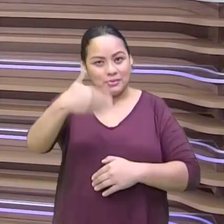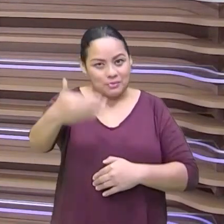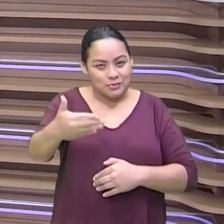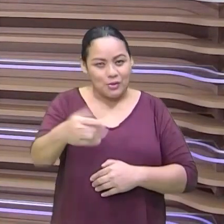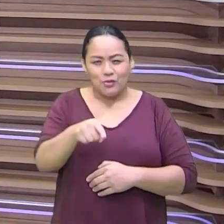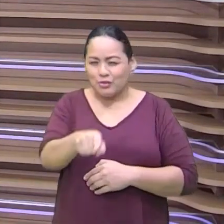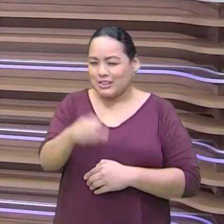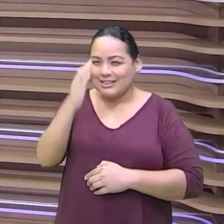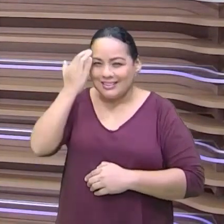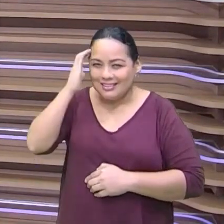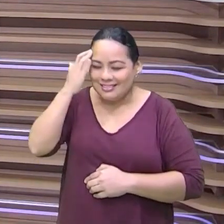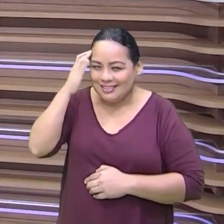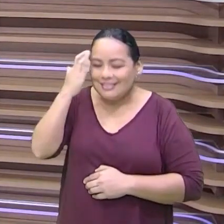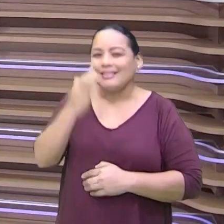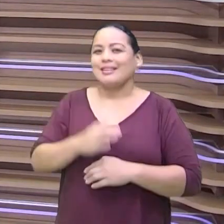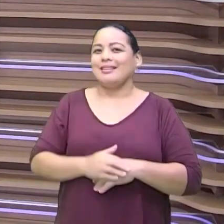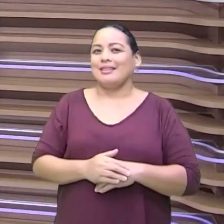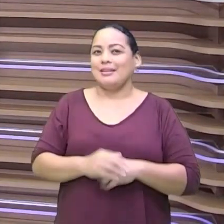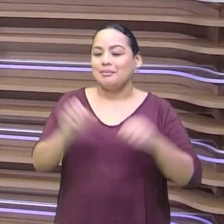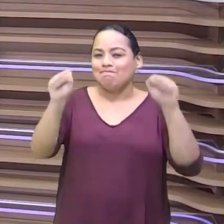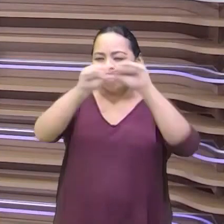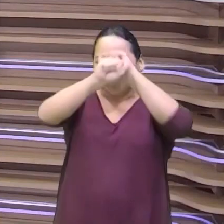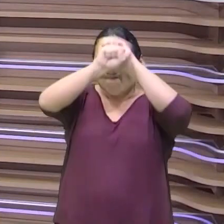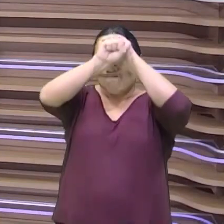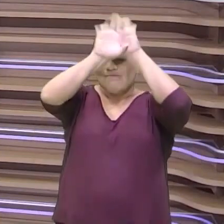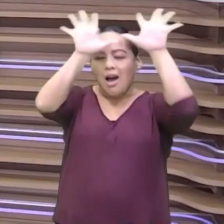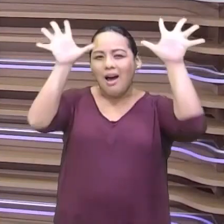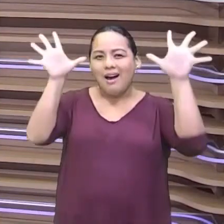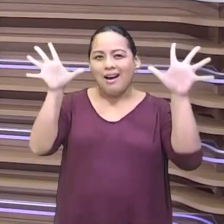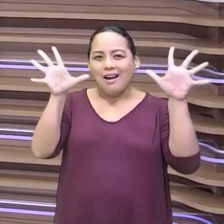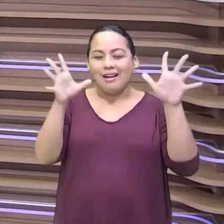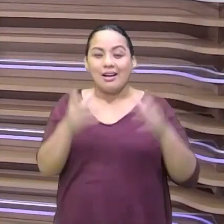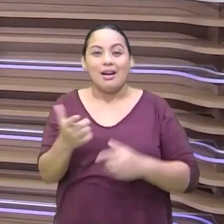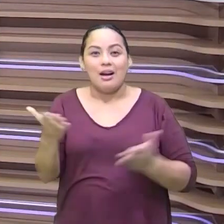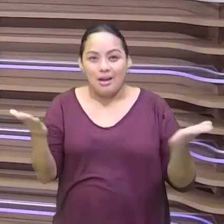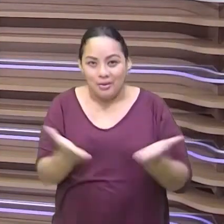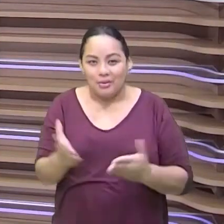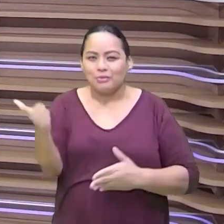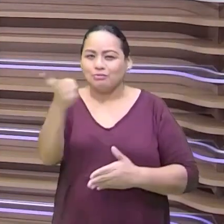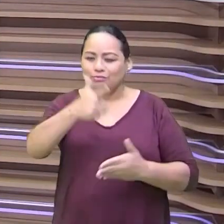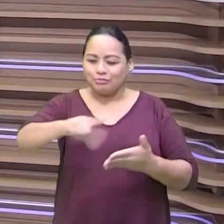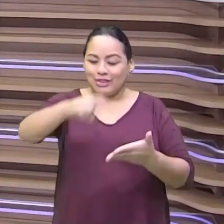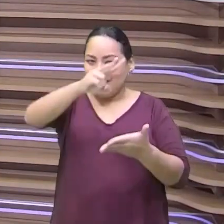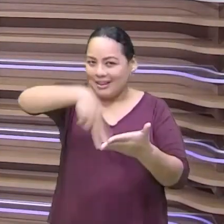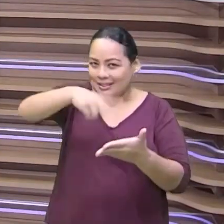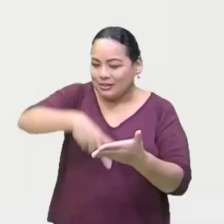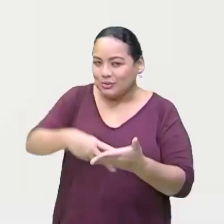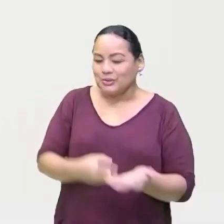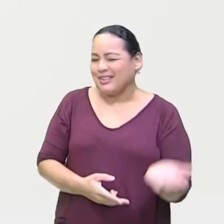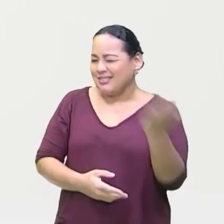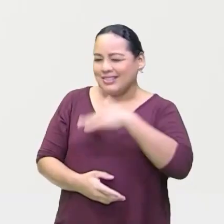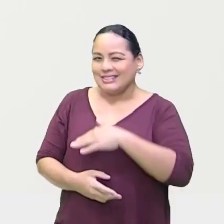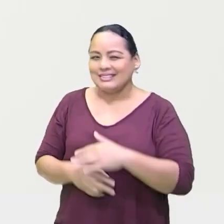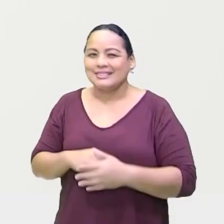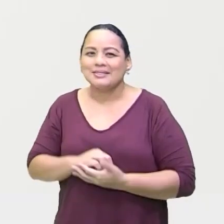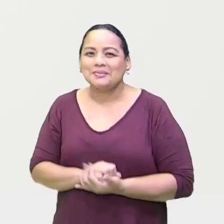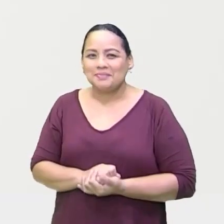vocês vão entender isso com muita clareza, tudo bem? Então vamos retomar nossa leitura aqui, me acompanhe, vamos